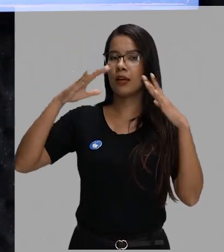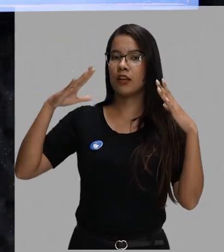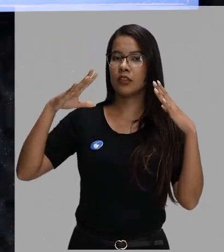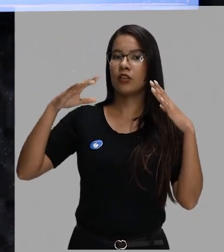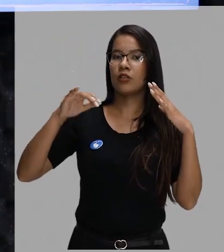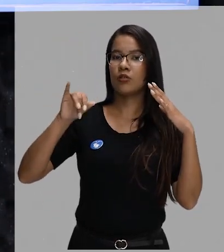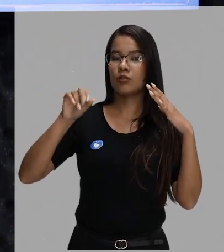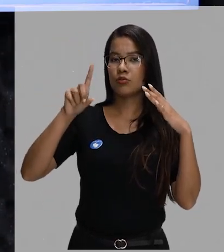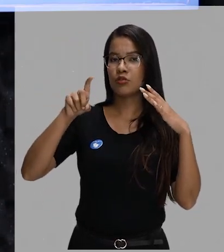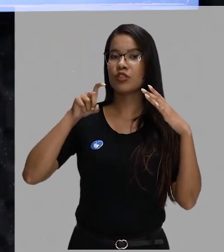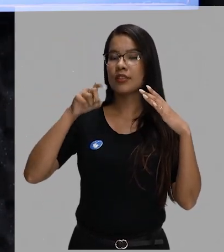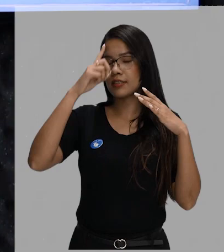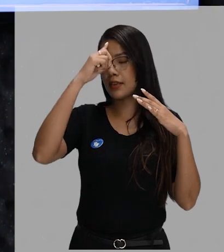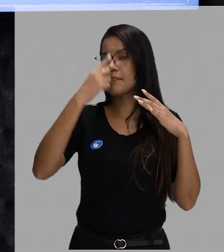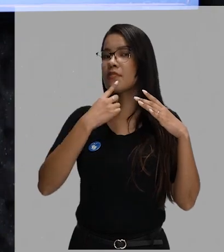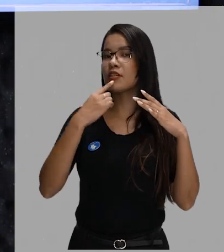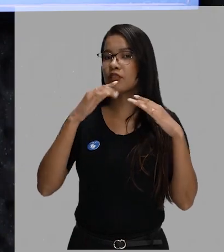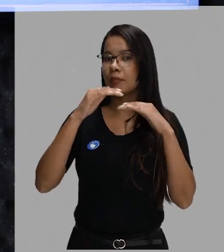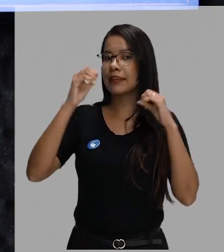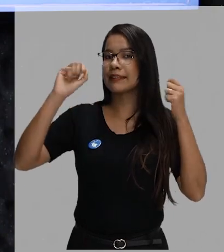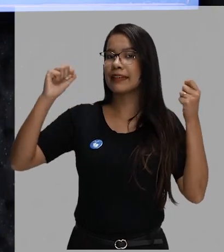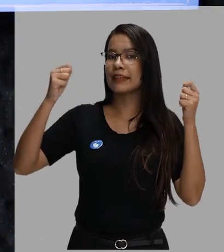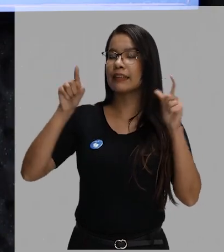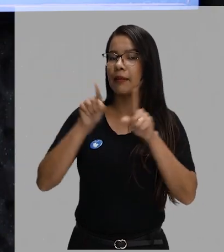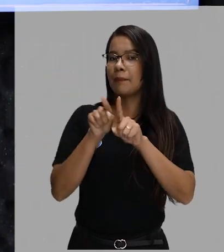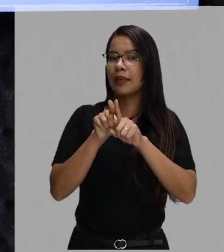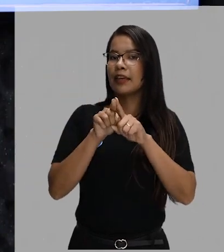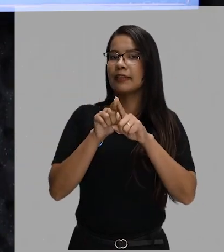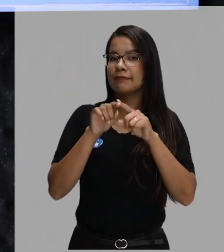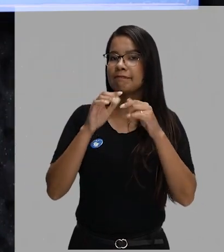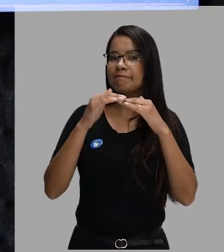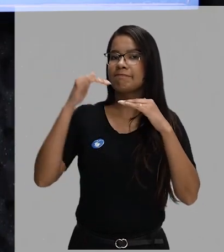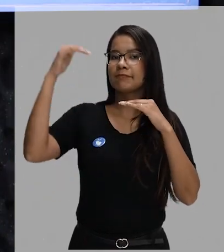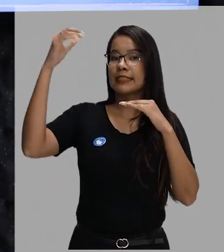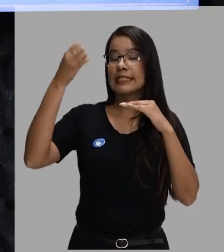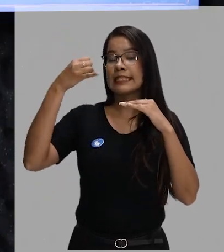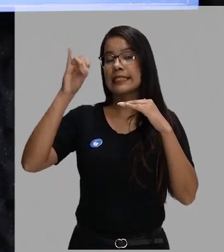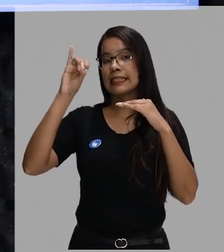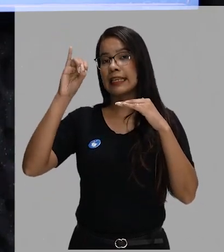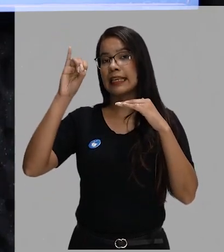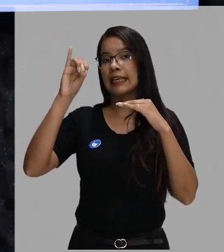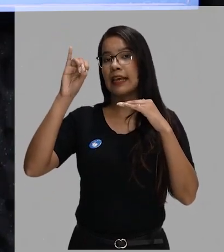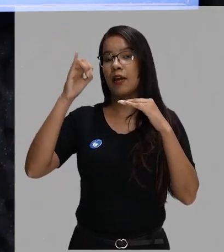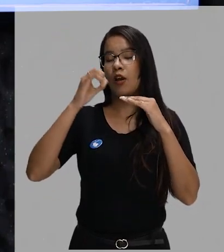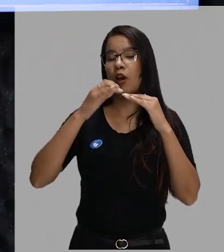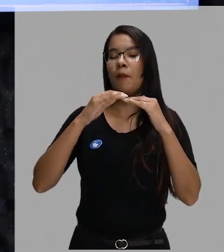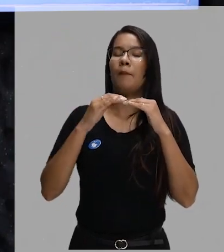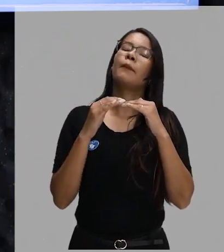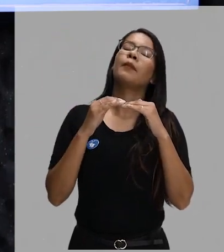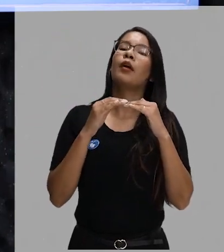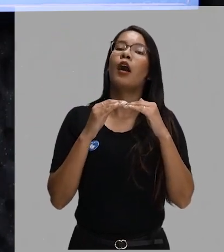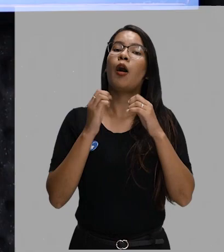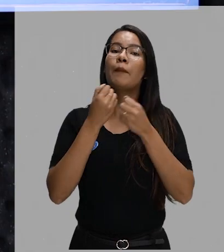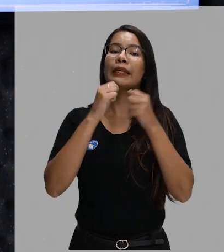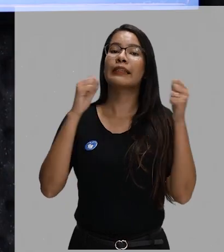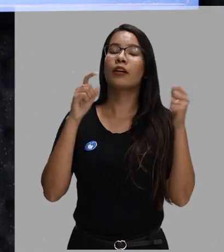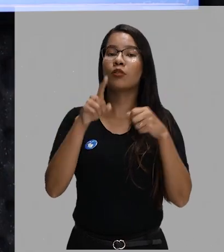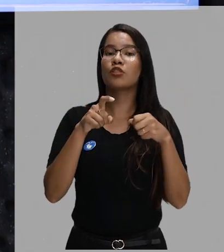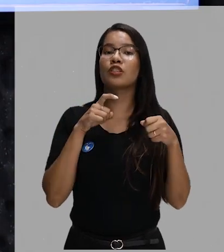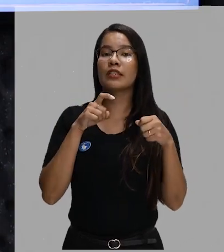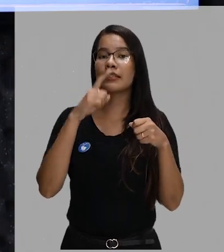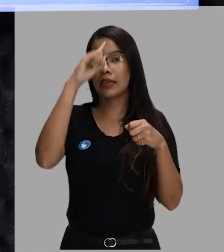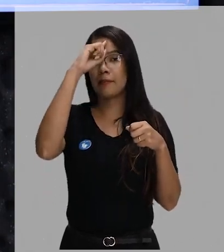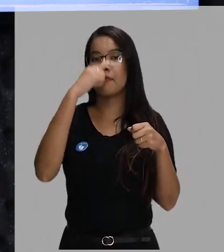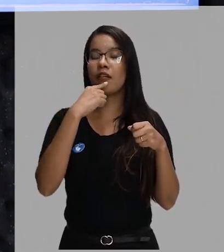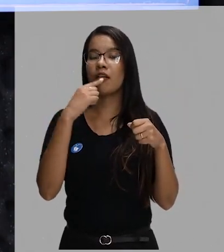e a imagem aumentar é crescente. Se tu aumentar o x e a imagem diminuir, é decrescente. Agora, se